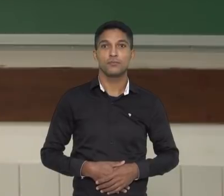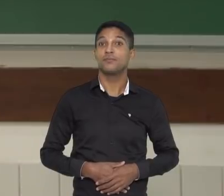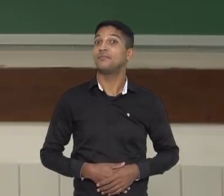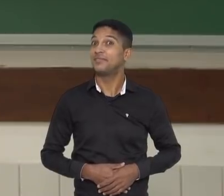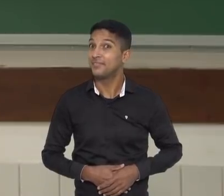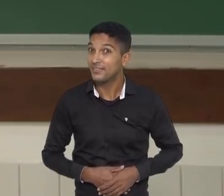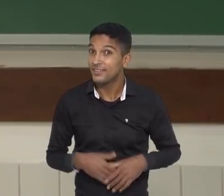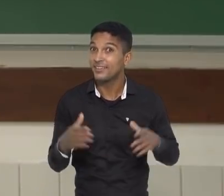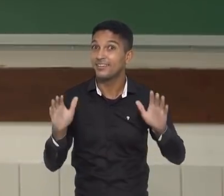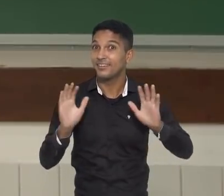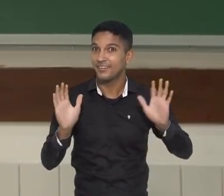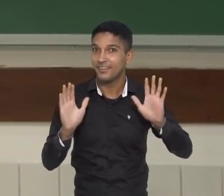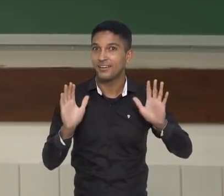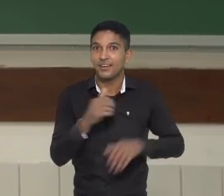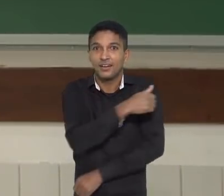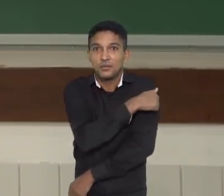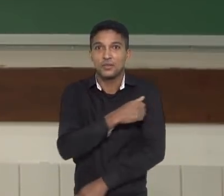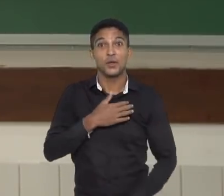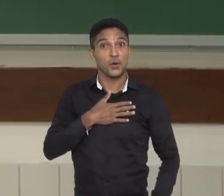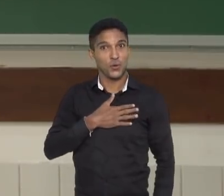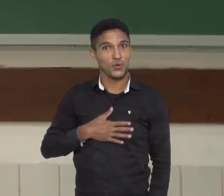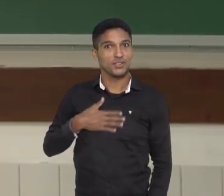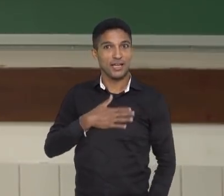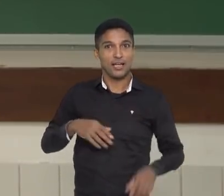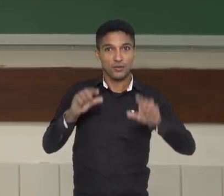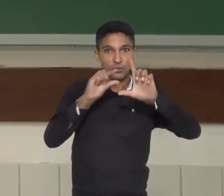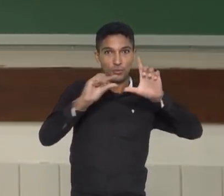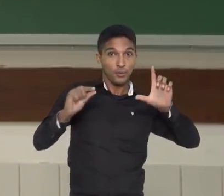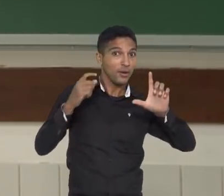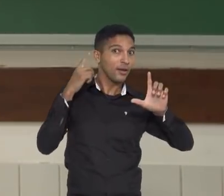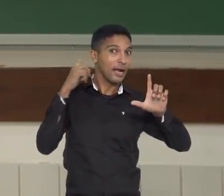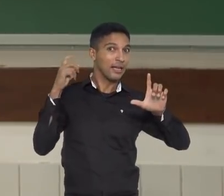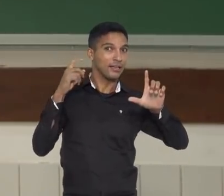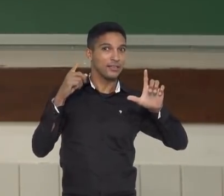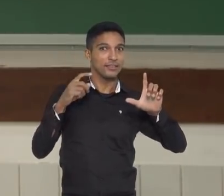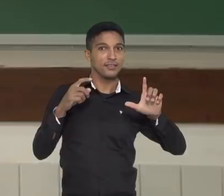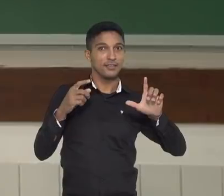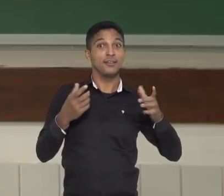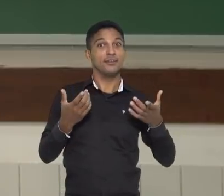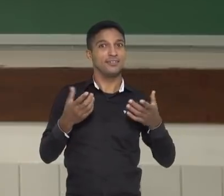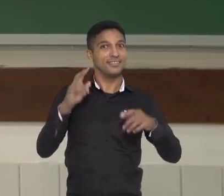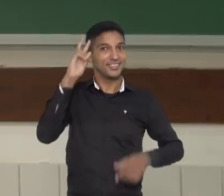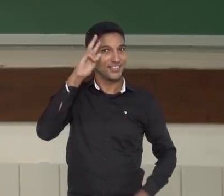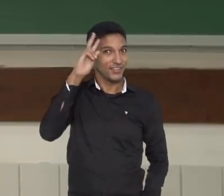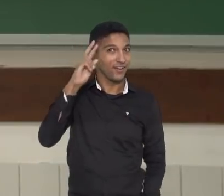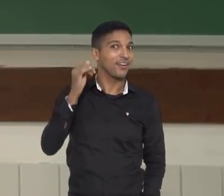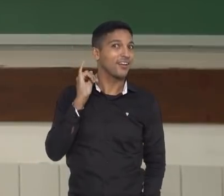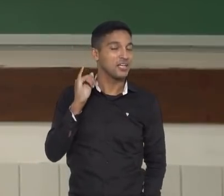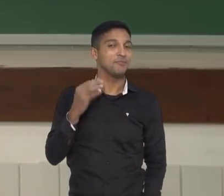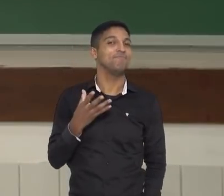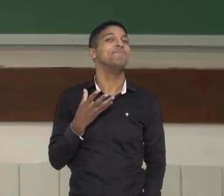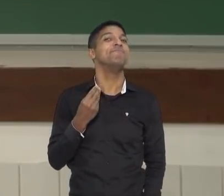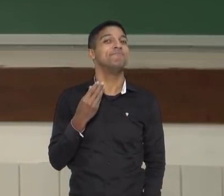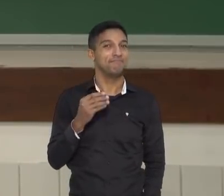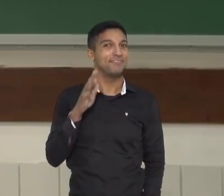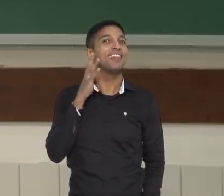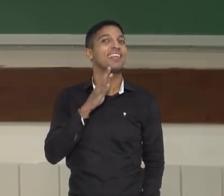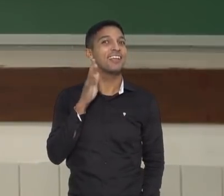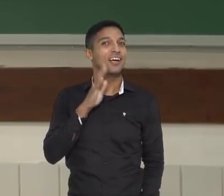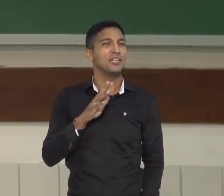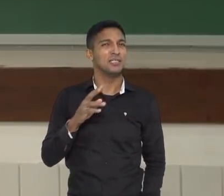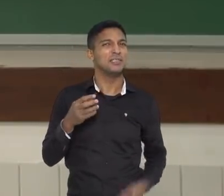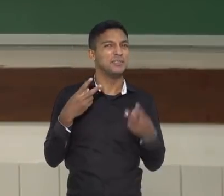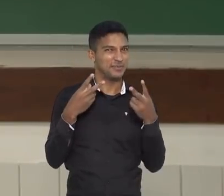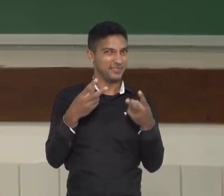E aí, pessoal, gostaram dessa história? Muito legal, né? Vocês viram a trilha